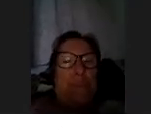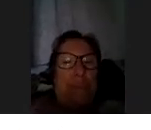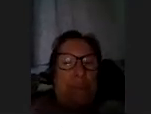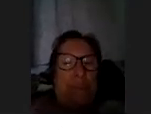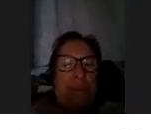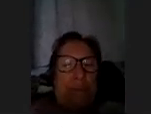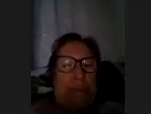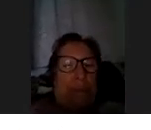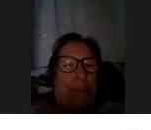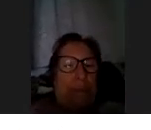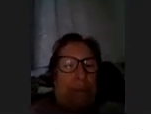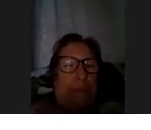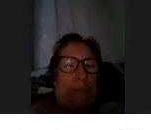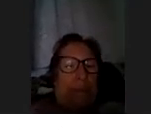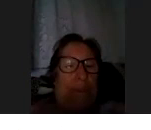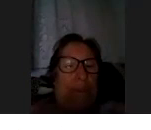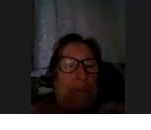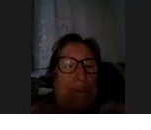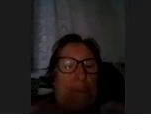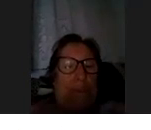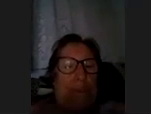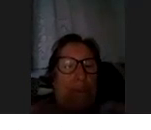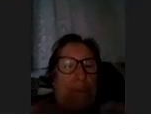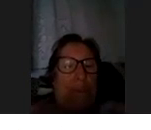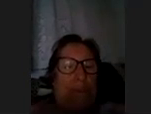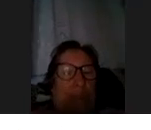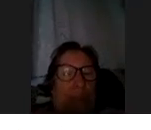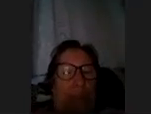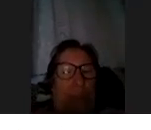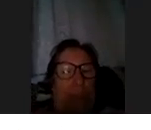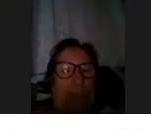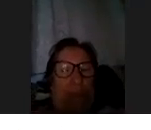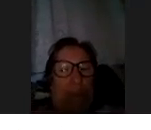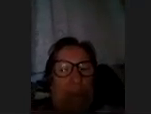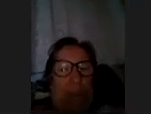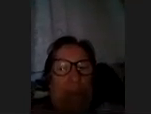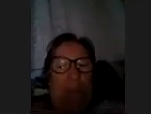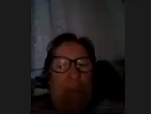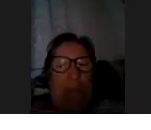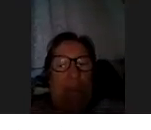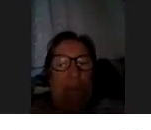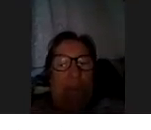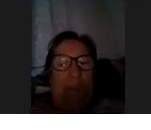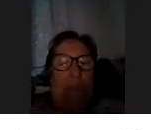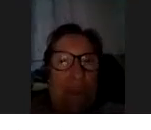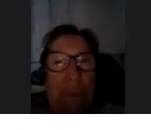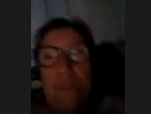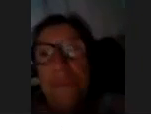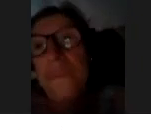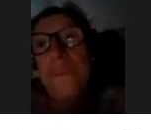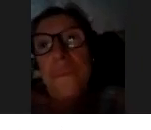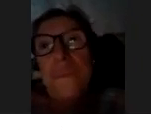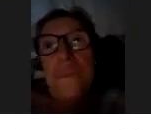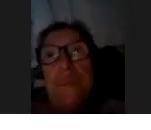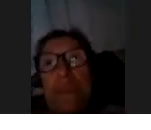excessivo também. Então vejam que a comunicação é importante sim. E tem evidência na literatura que fala, que nos traz